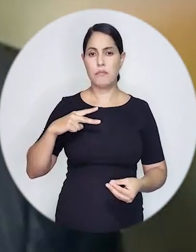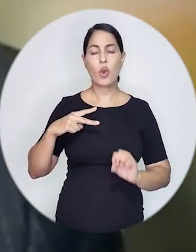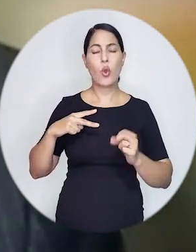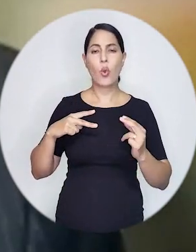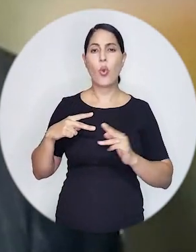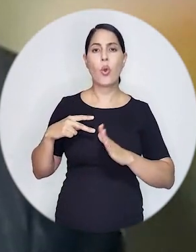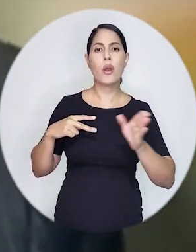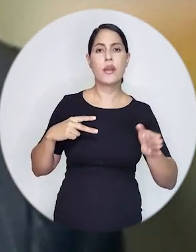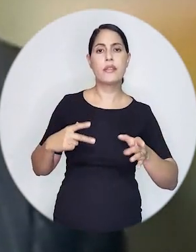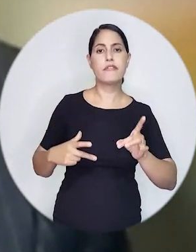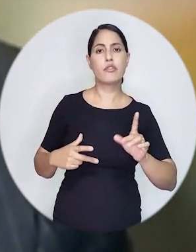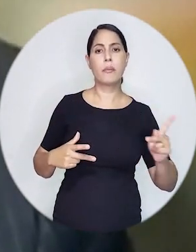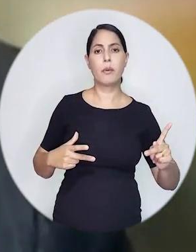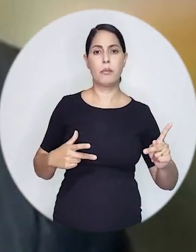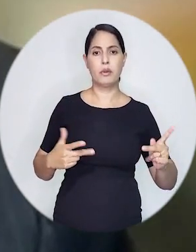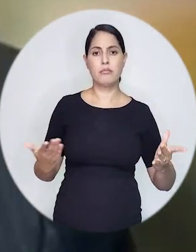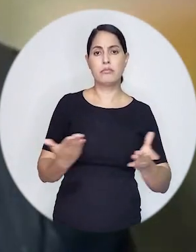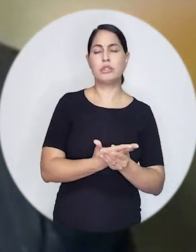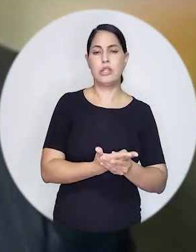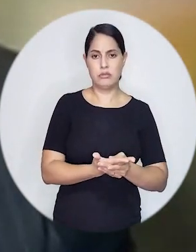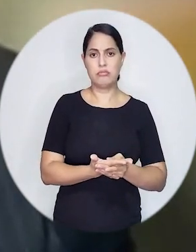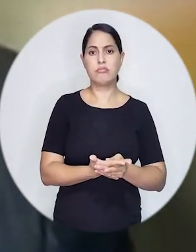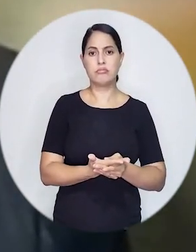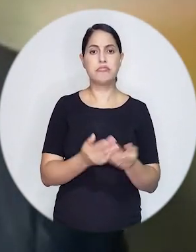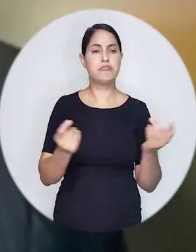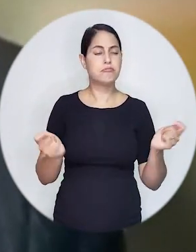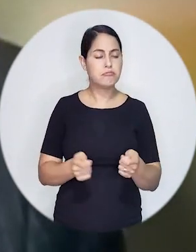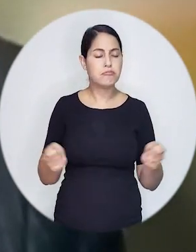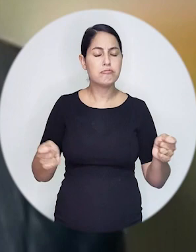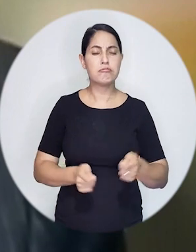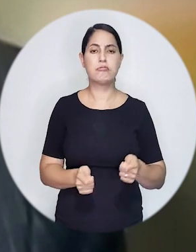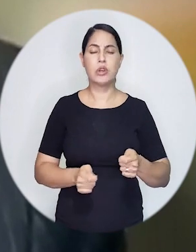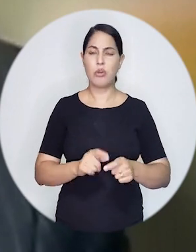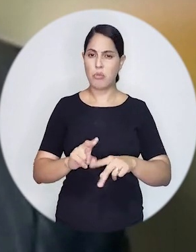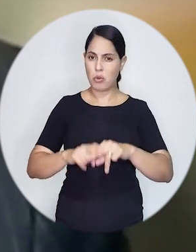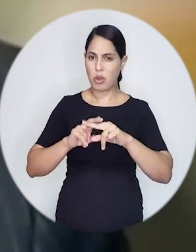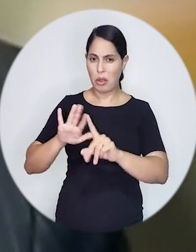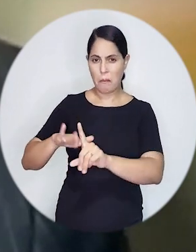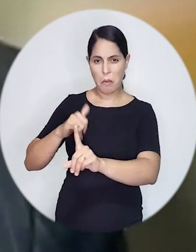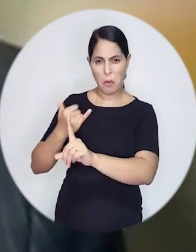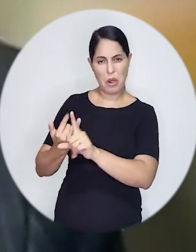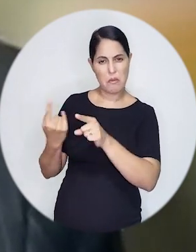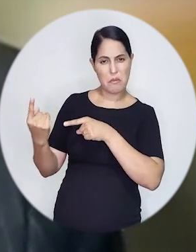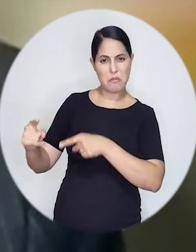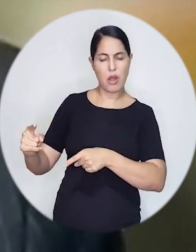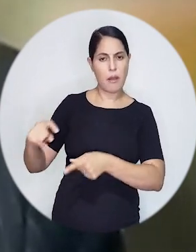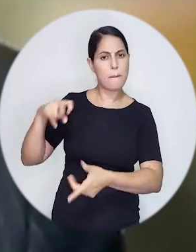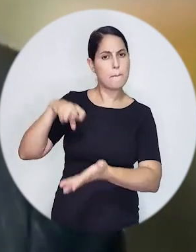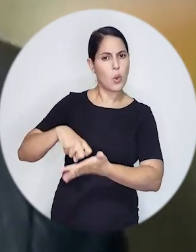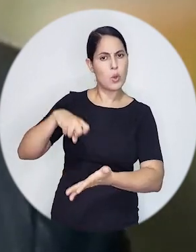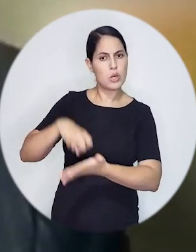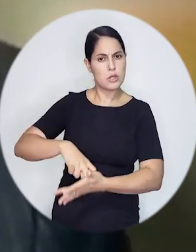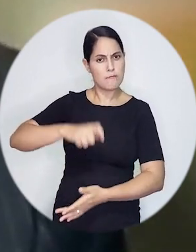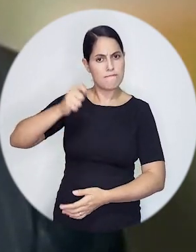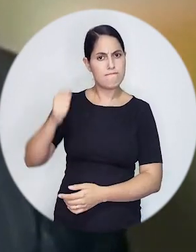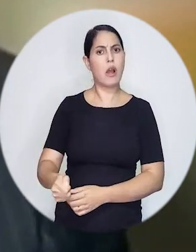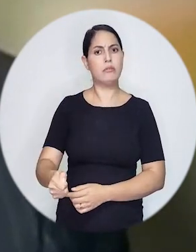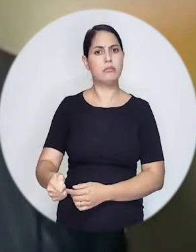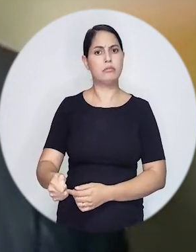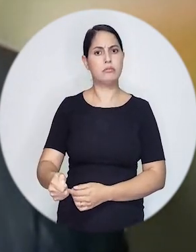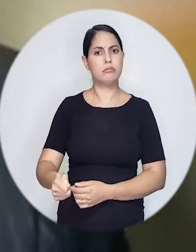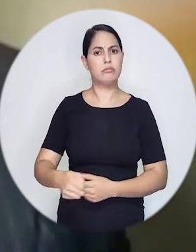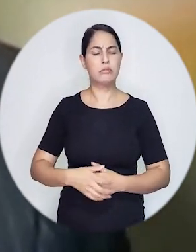advogada particular ou das defensorias públicas, para que todas essas condutas elas